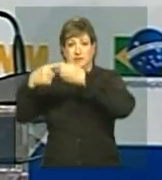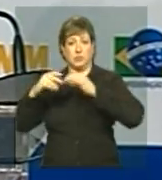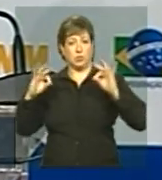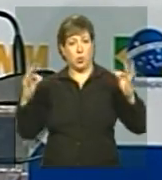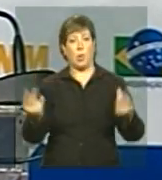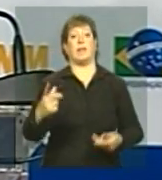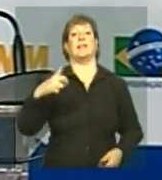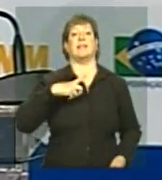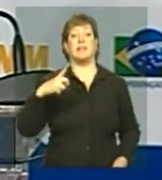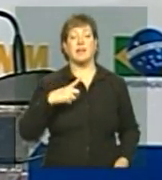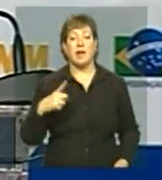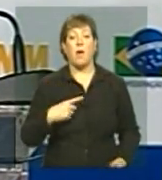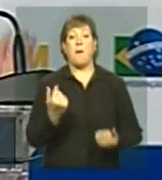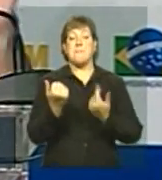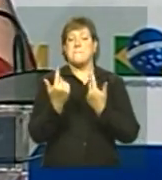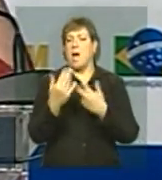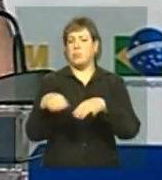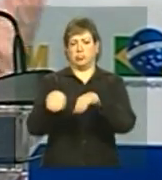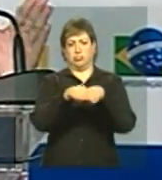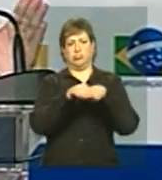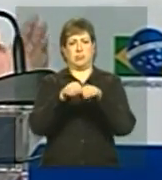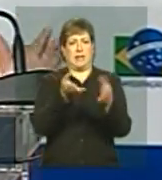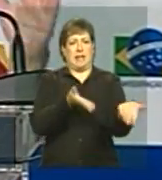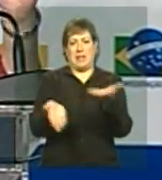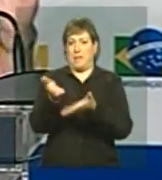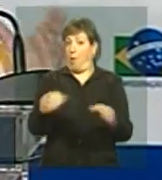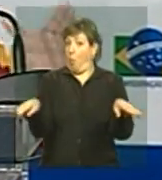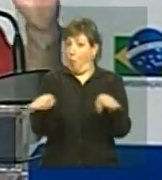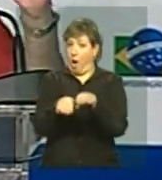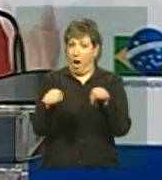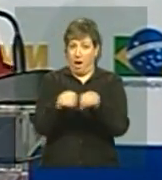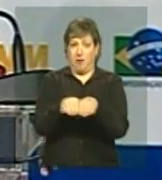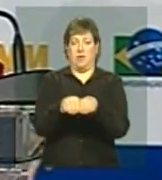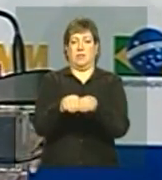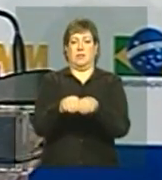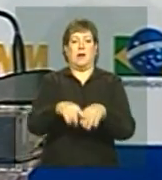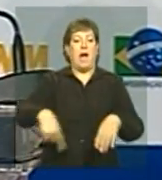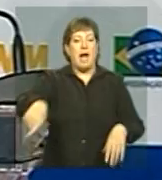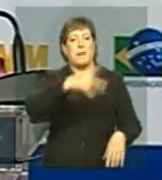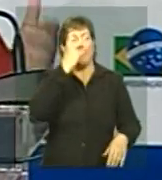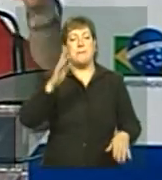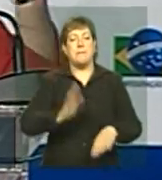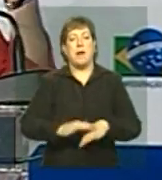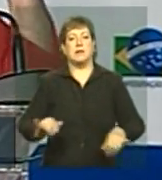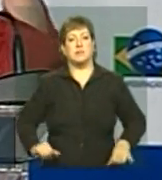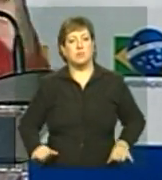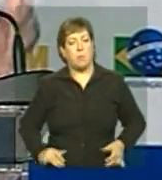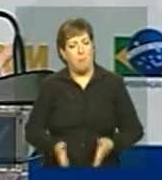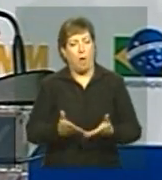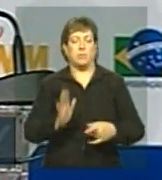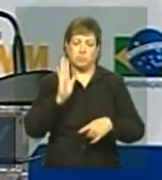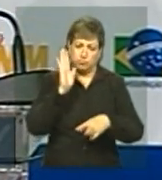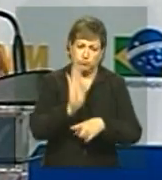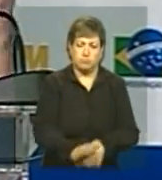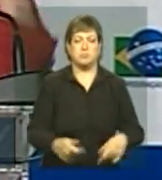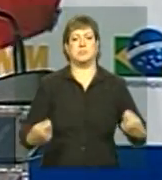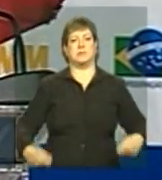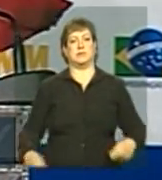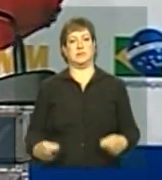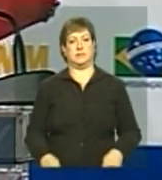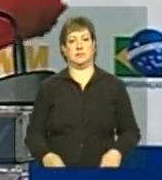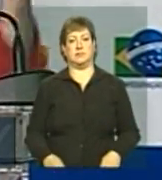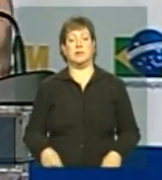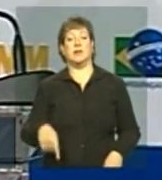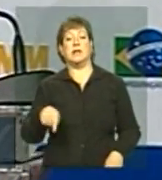tenham o mesmo nível de tratamento para aquelas populações mais pobres. Isso não significa que